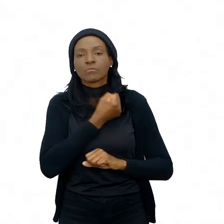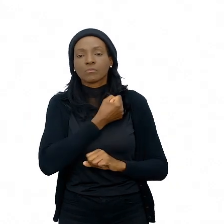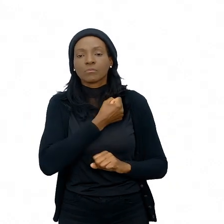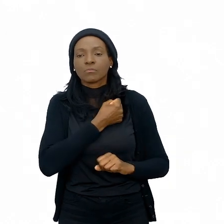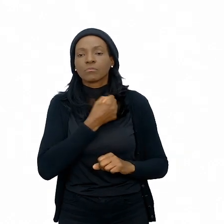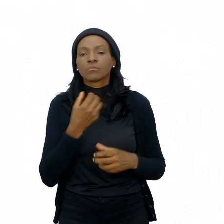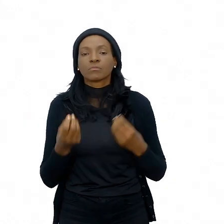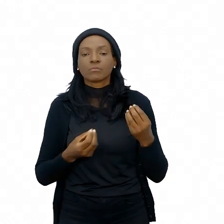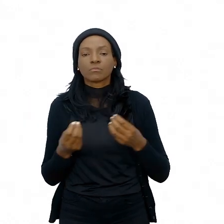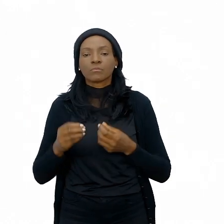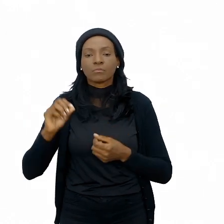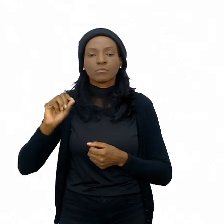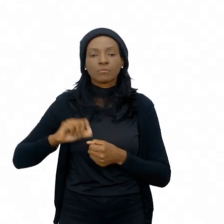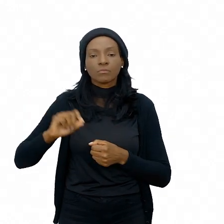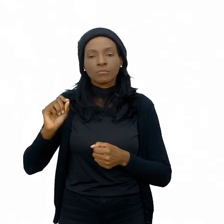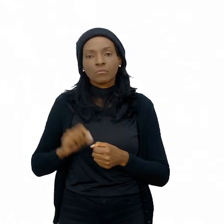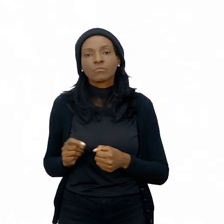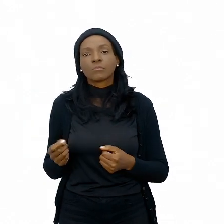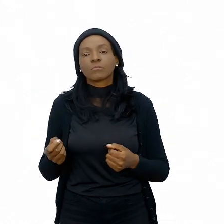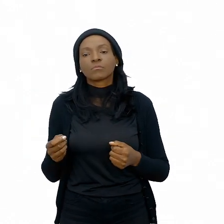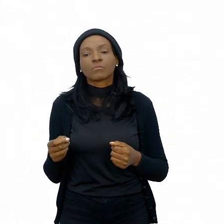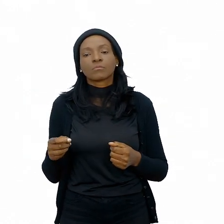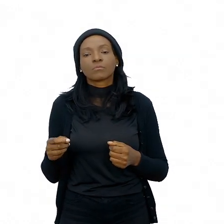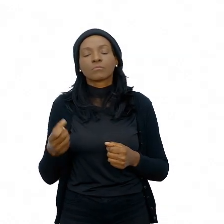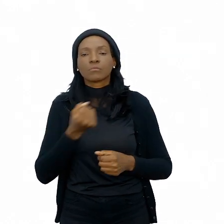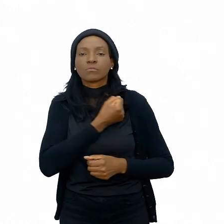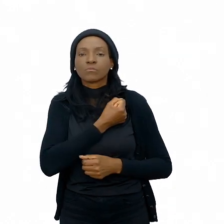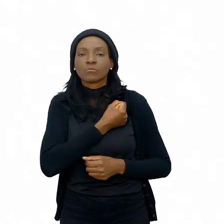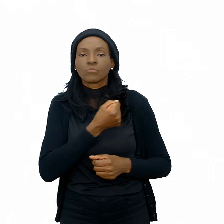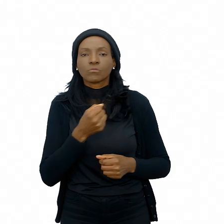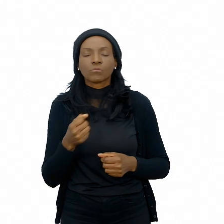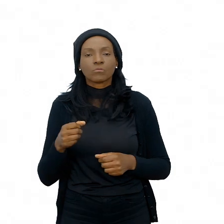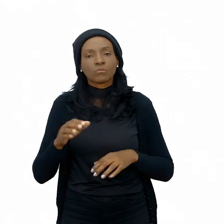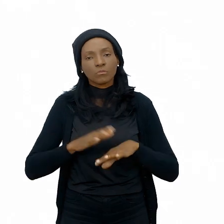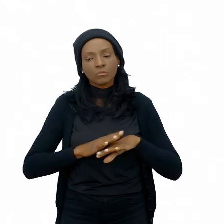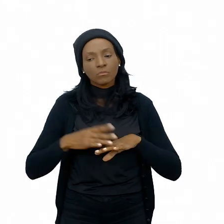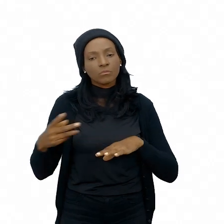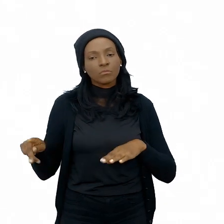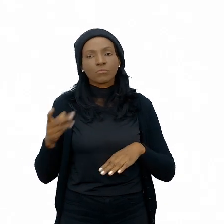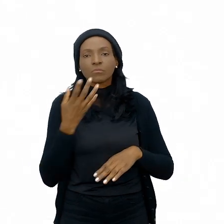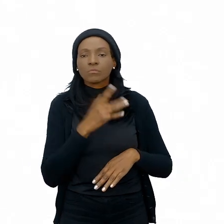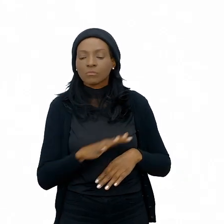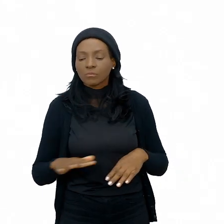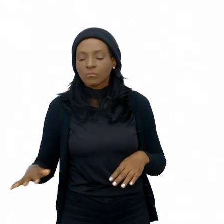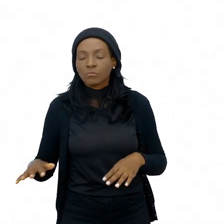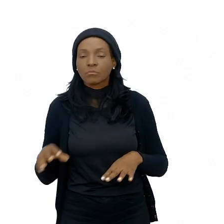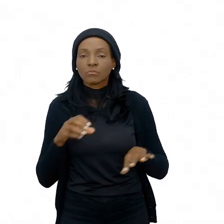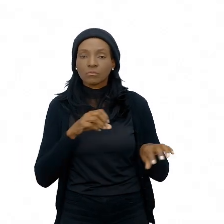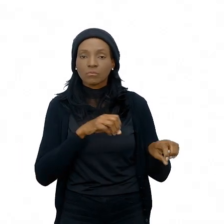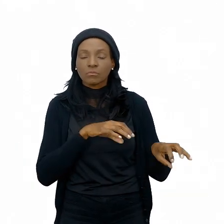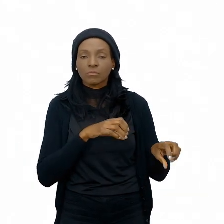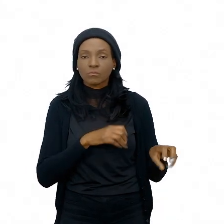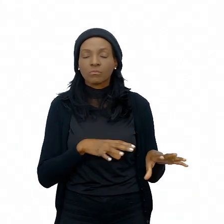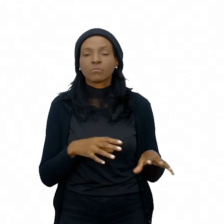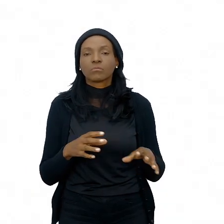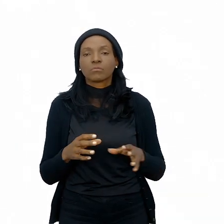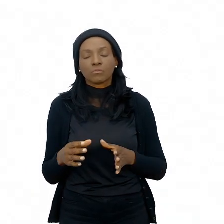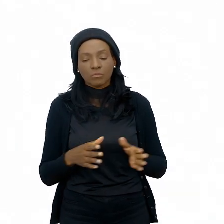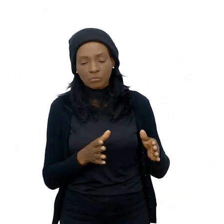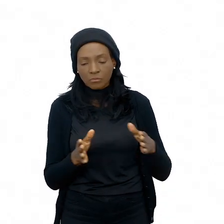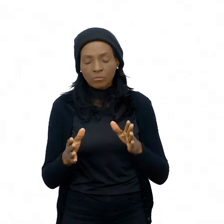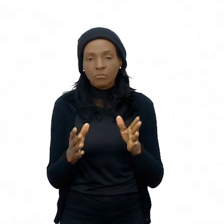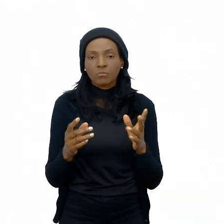processo de construção e apropriação dos números pelas crianças, orientar, né,